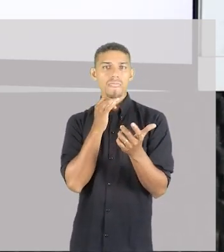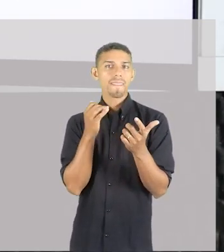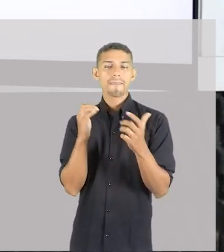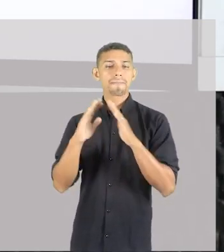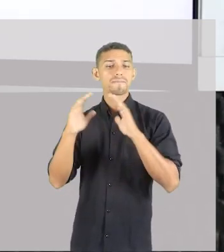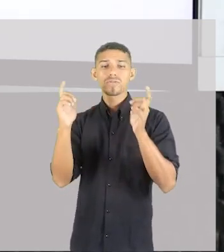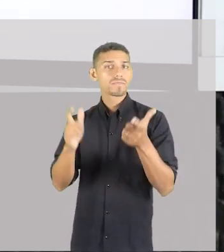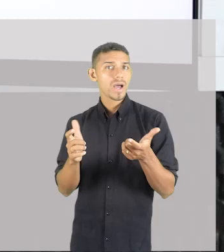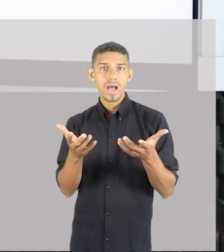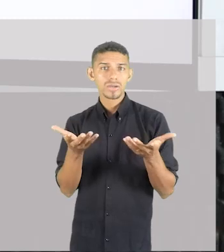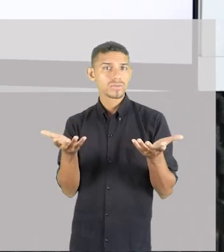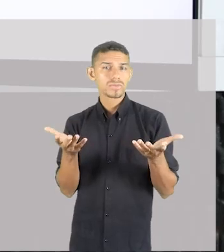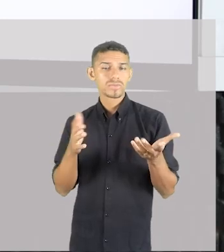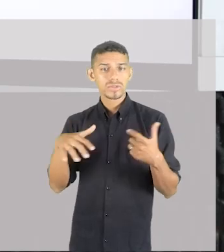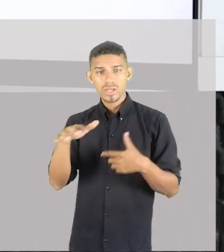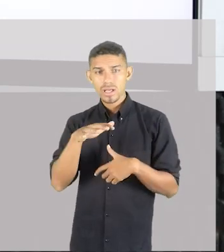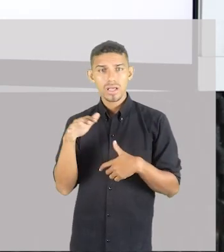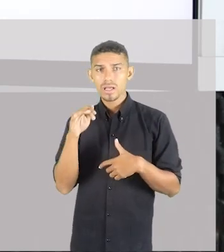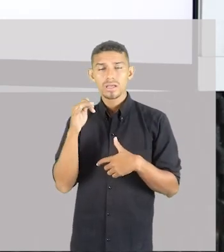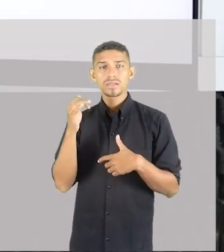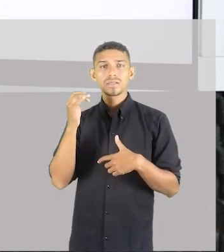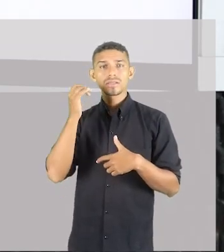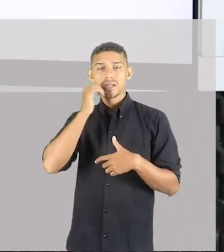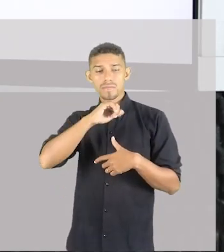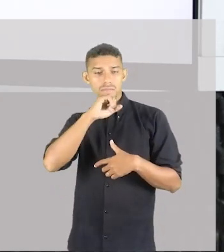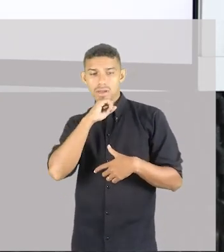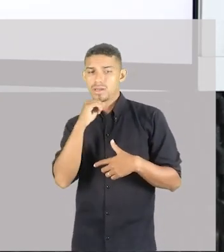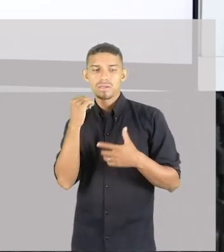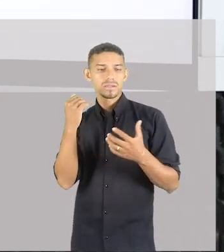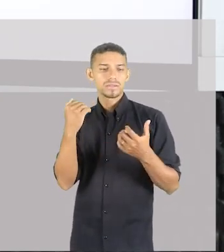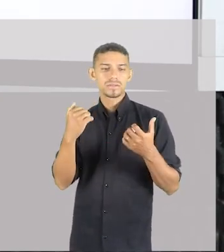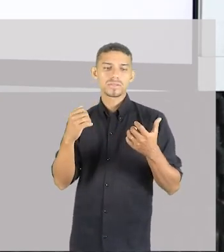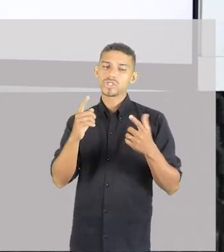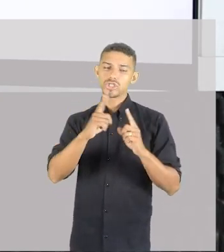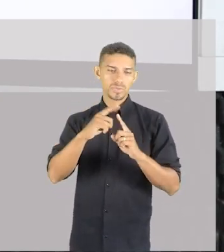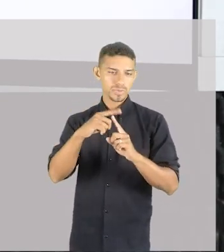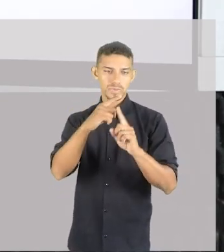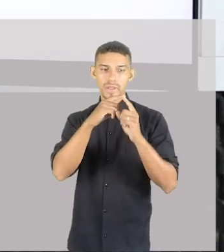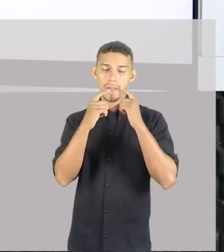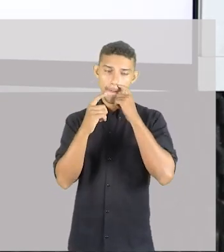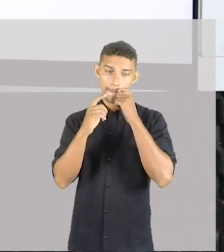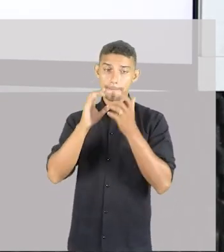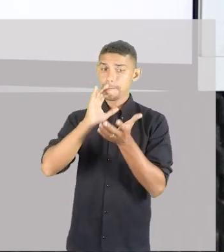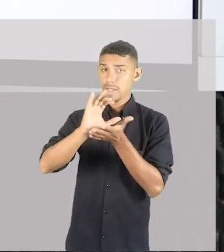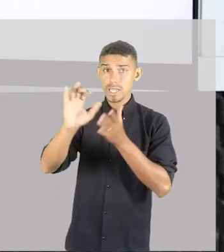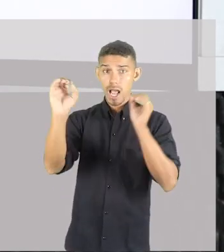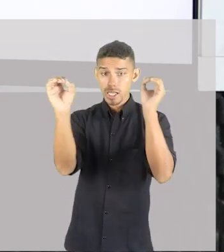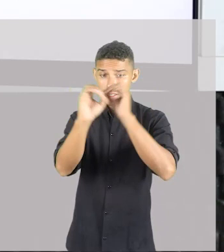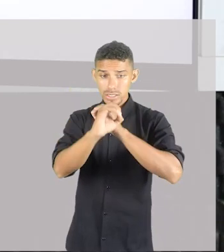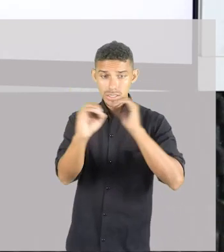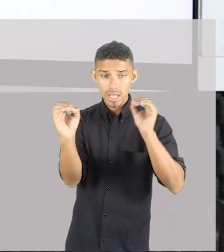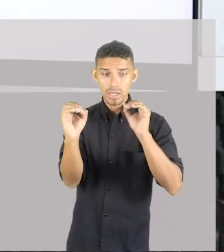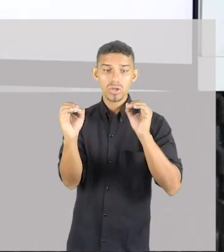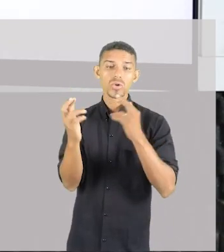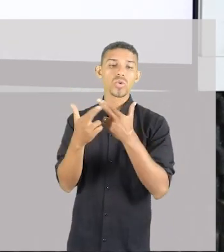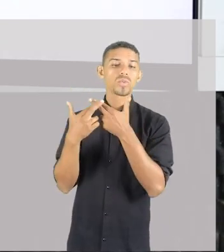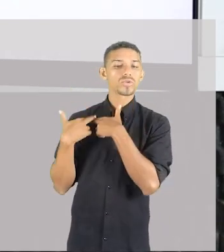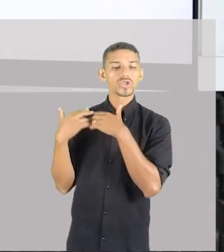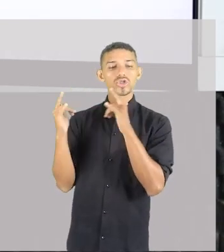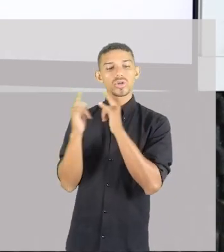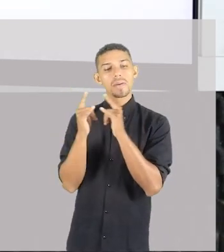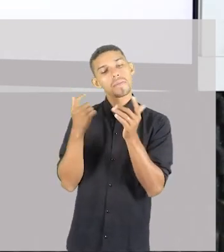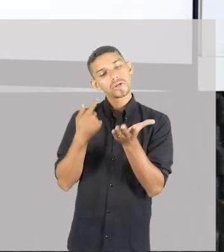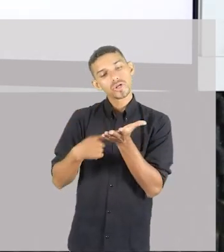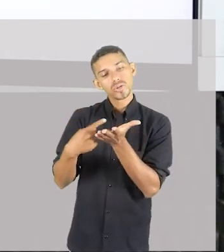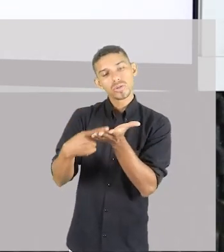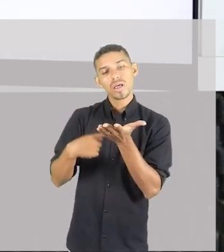instituições do bairro, né, um centro de Dia das Mães, alguma coisa do tipo, né. O investimento é zero e o compromisso institucional pode ser comercial.